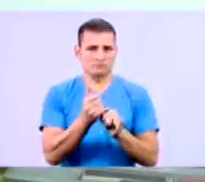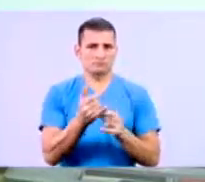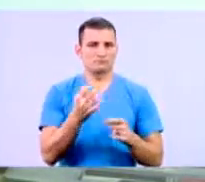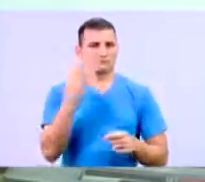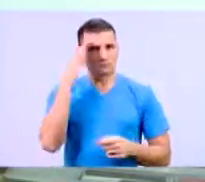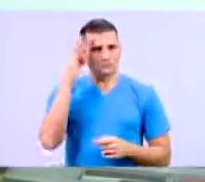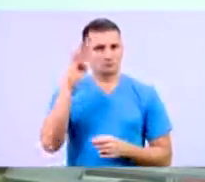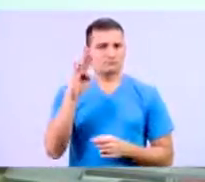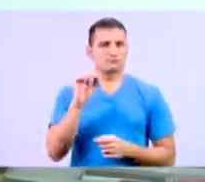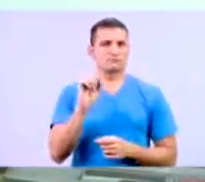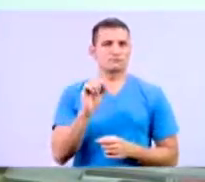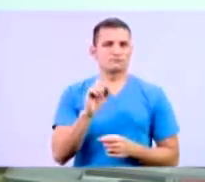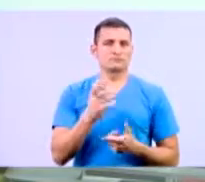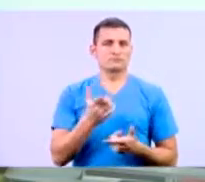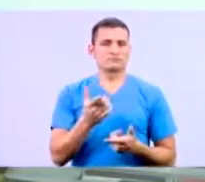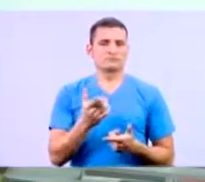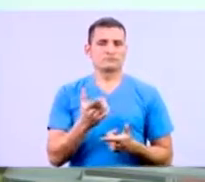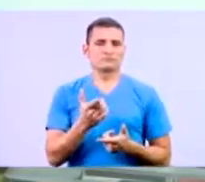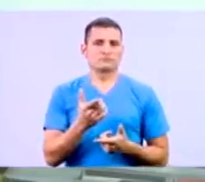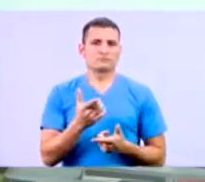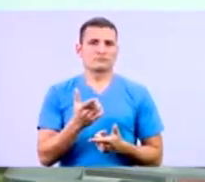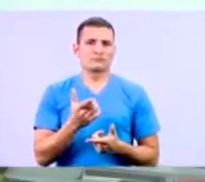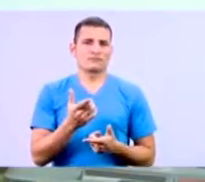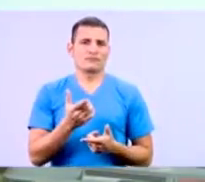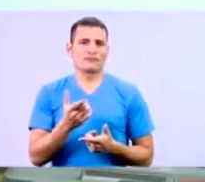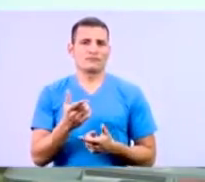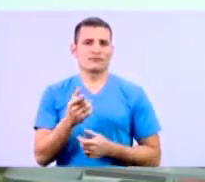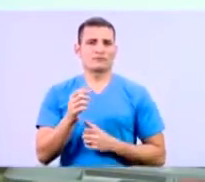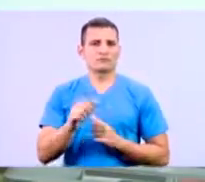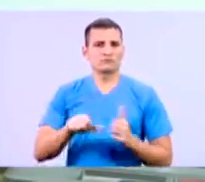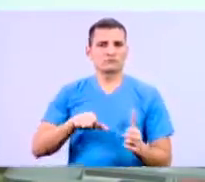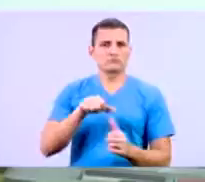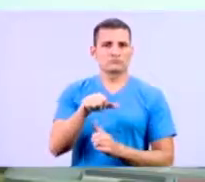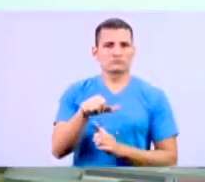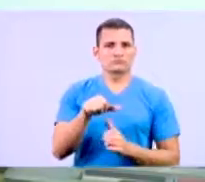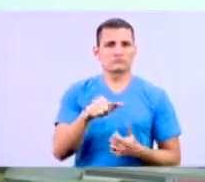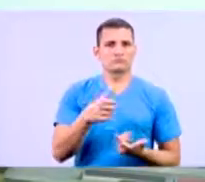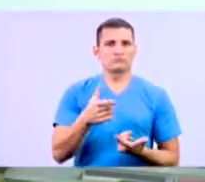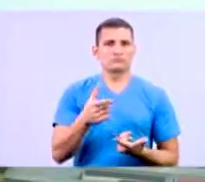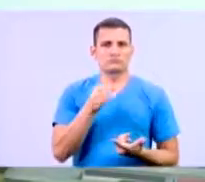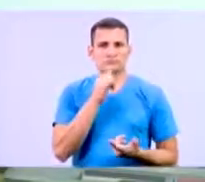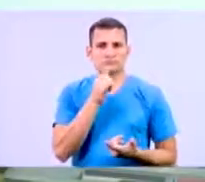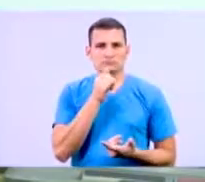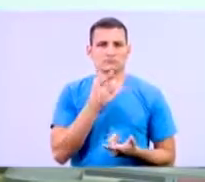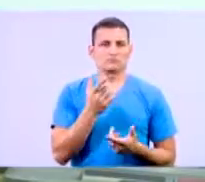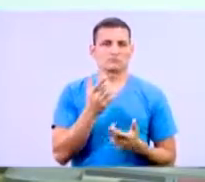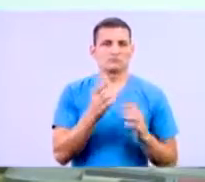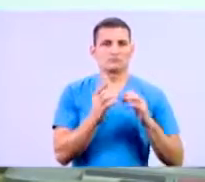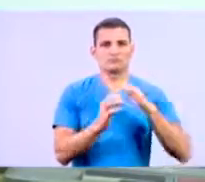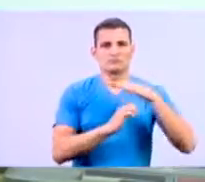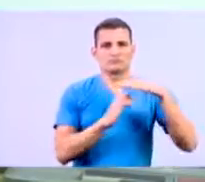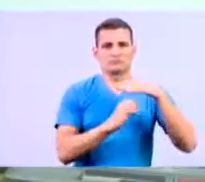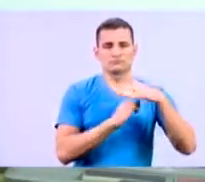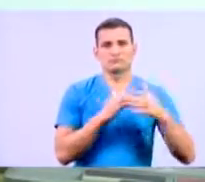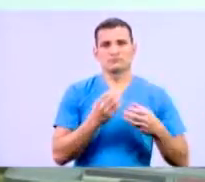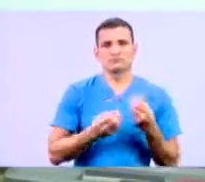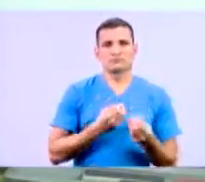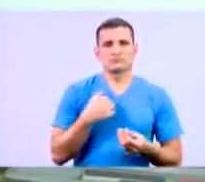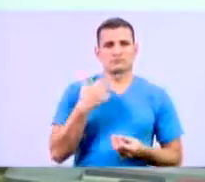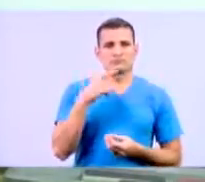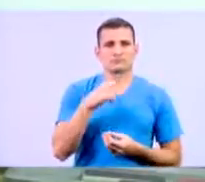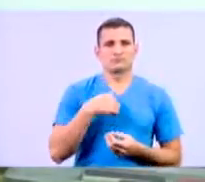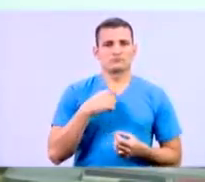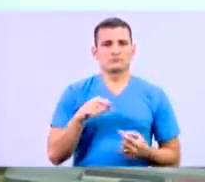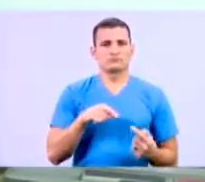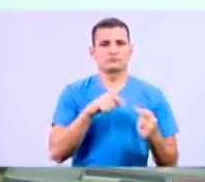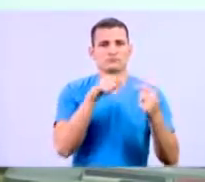diz respeito à troca de tráfego entre operadoras, por exemplo. Como que eu consigo aqui? Eu sou conectado